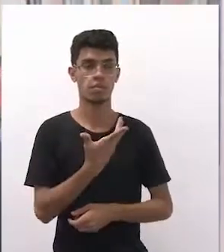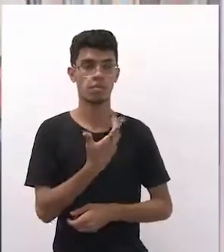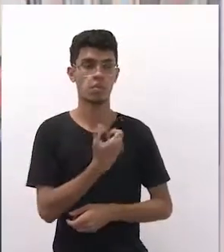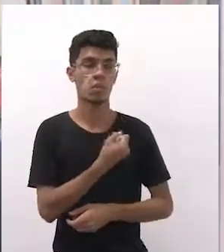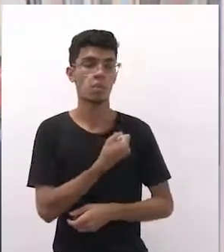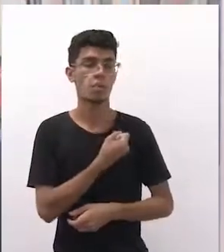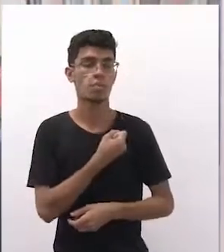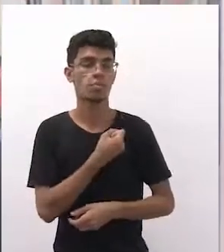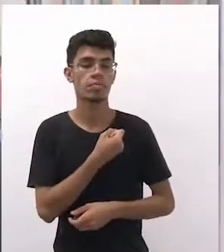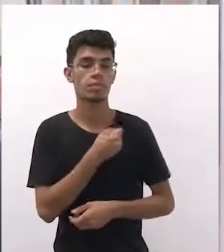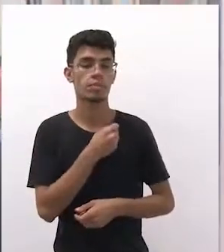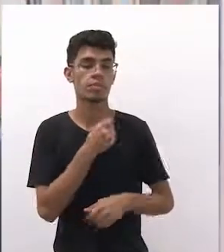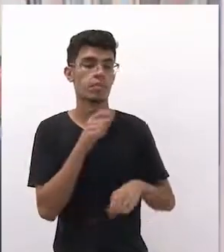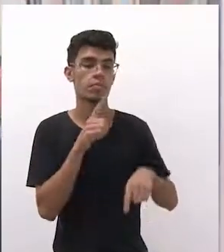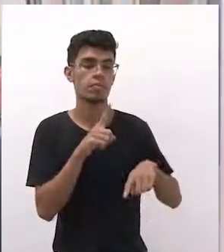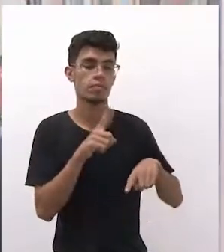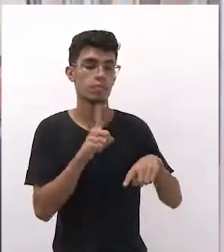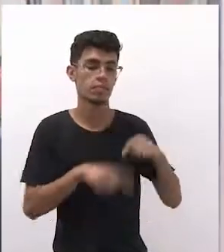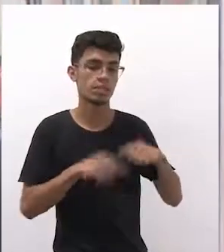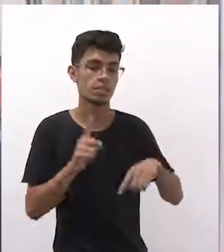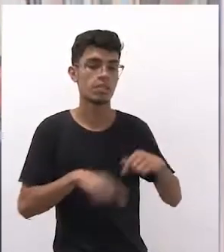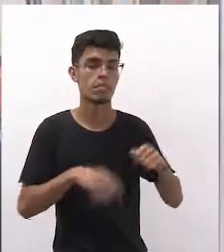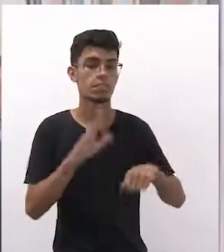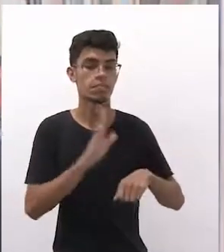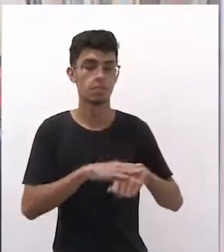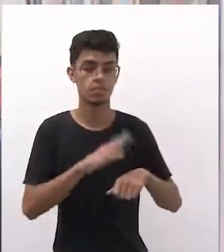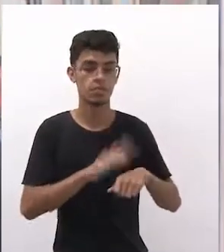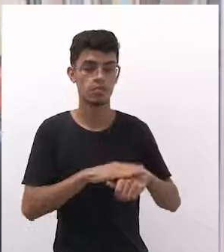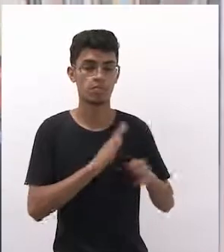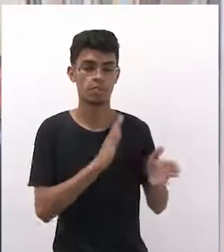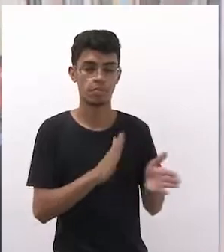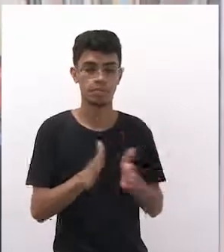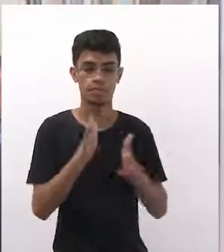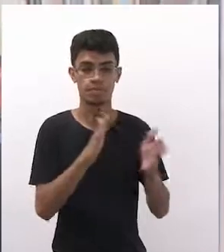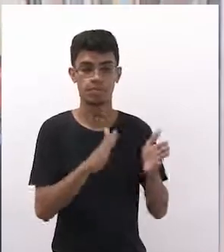para entregar, né? Com relação a uma produção que tem que ser feita,